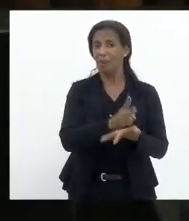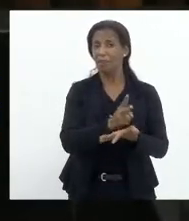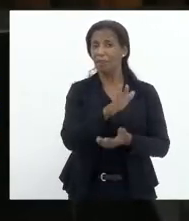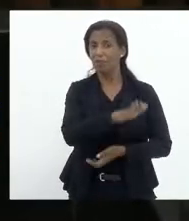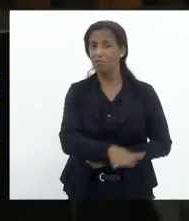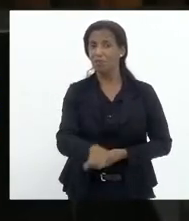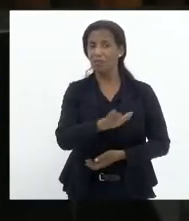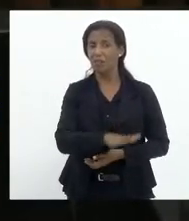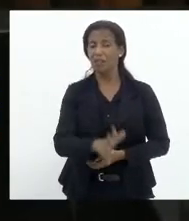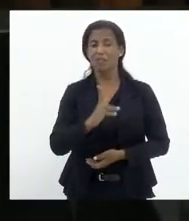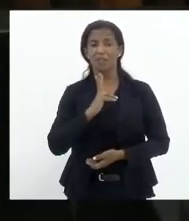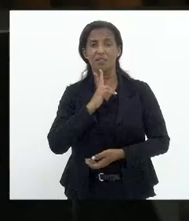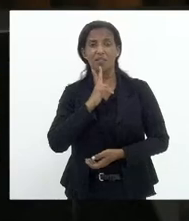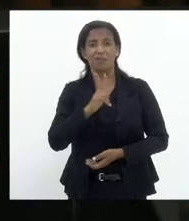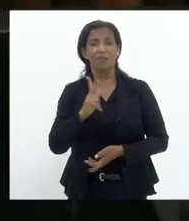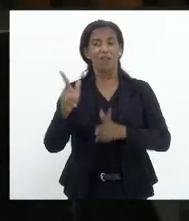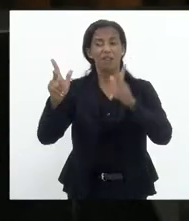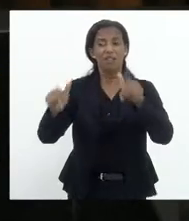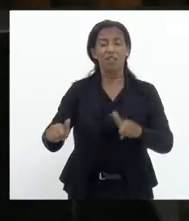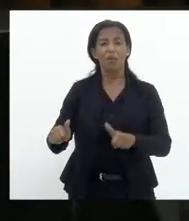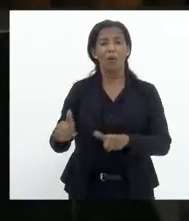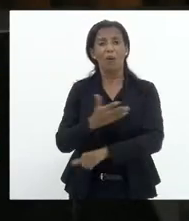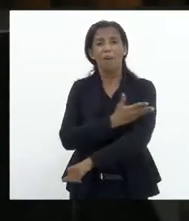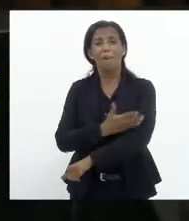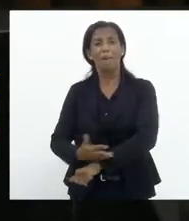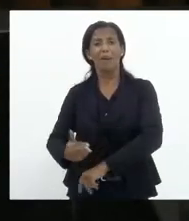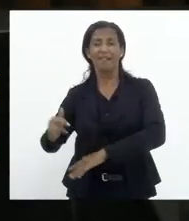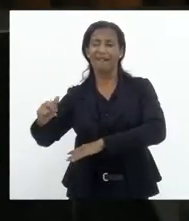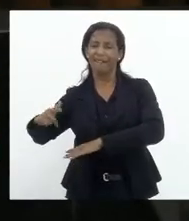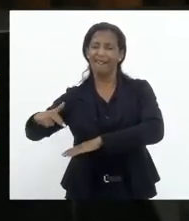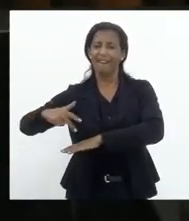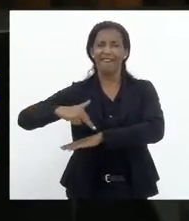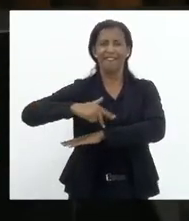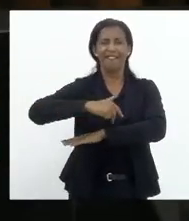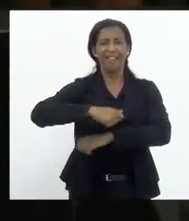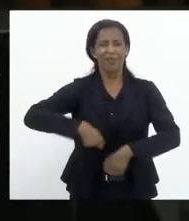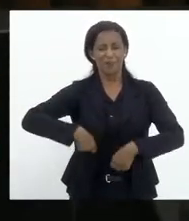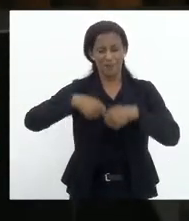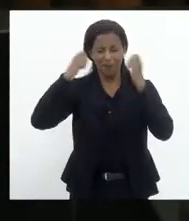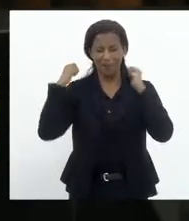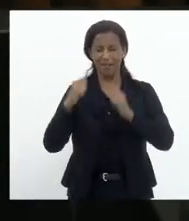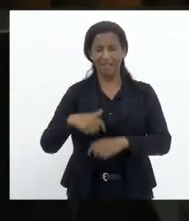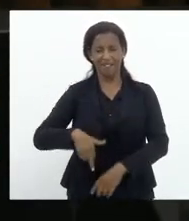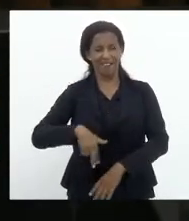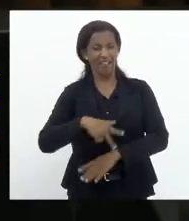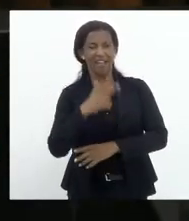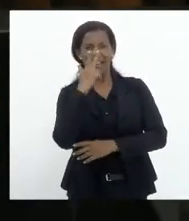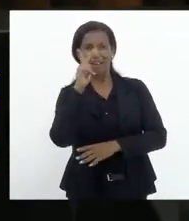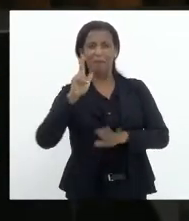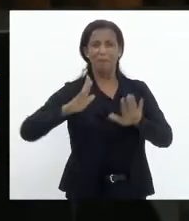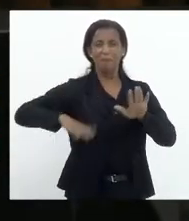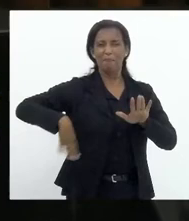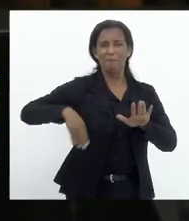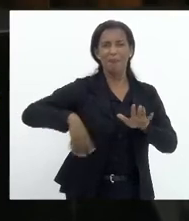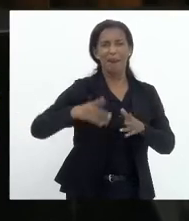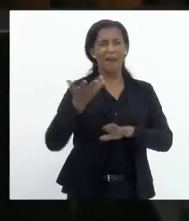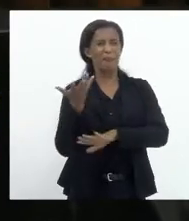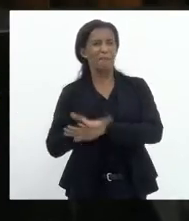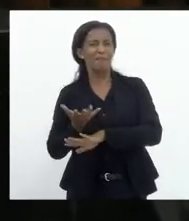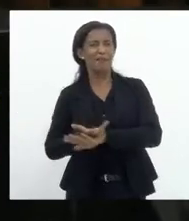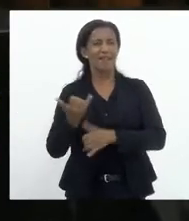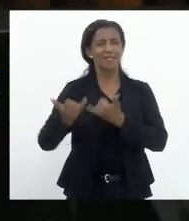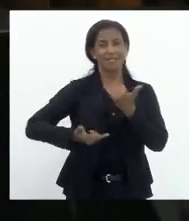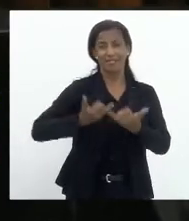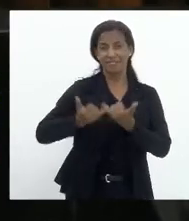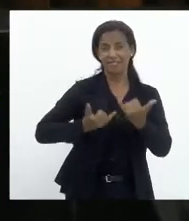se falo imagina uma criança Branca correndo descalço e sem blusa vai passar uma criança na praia uma criança na praça